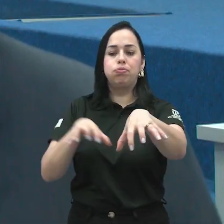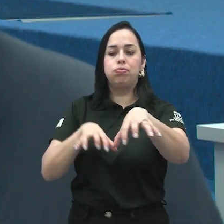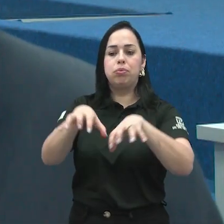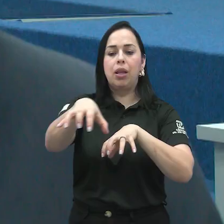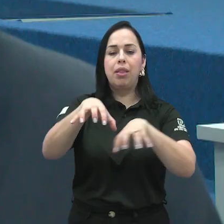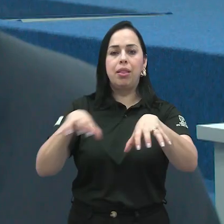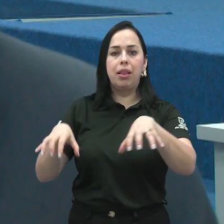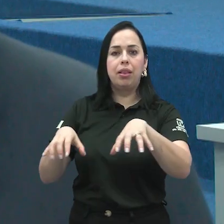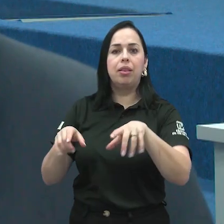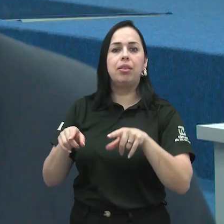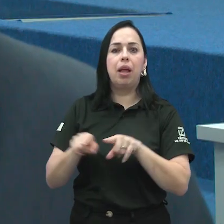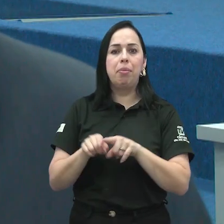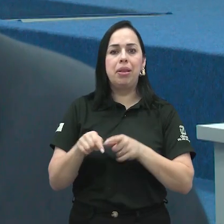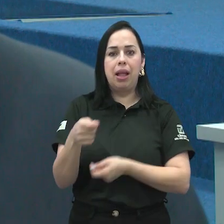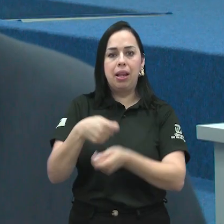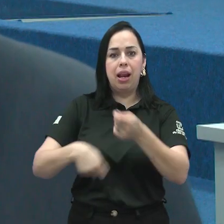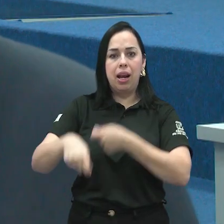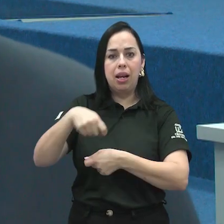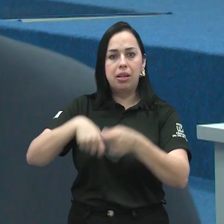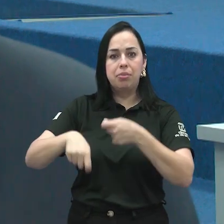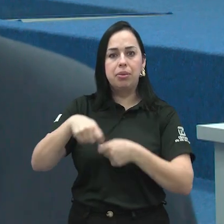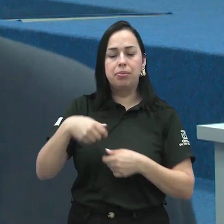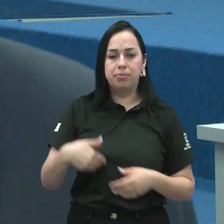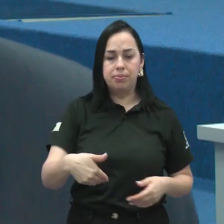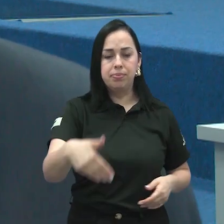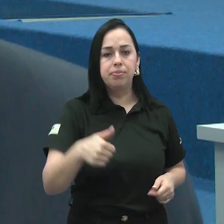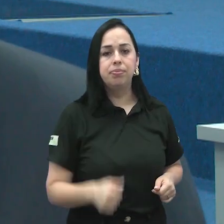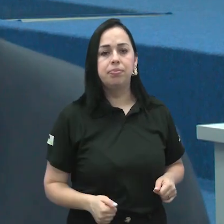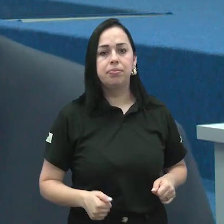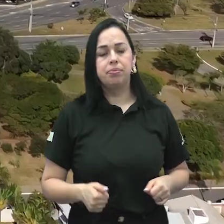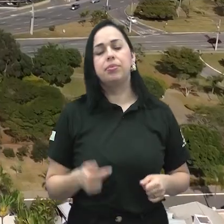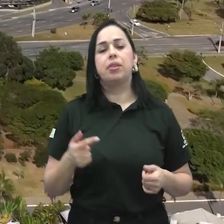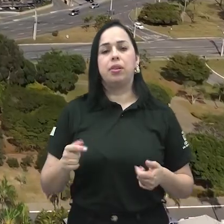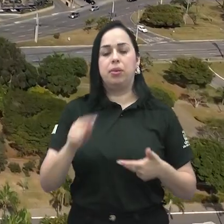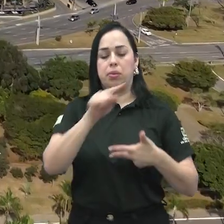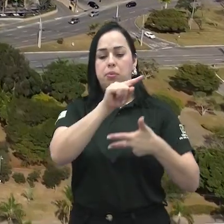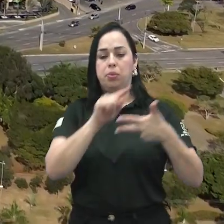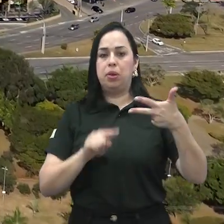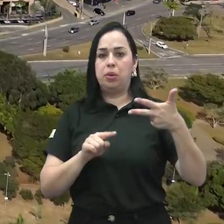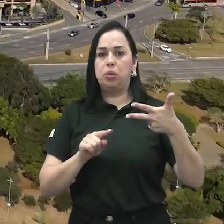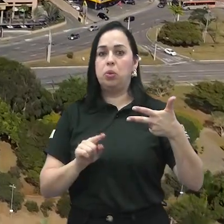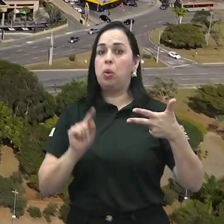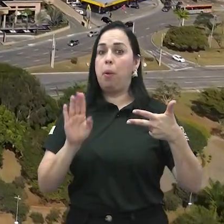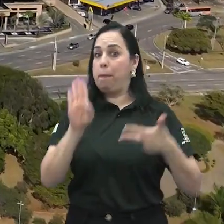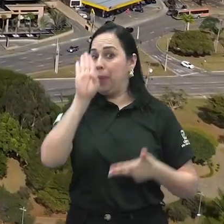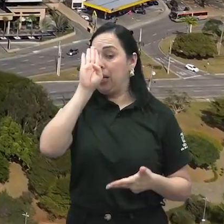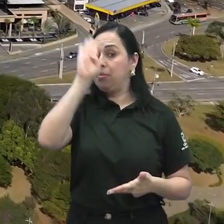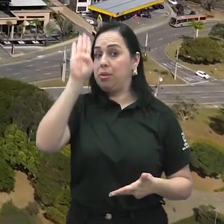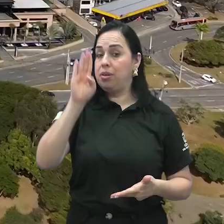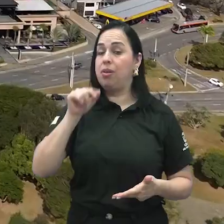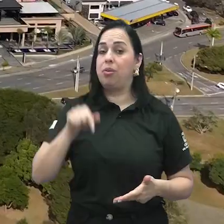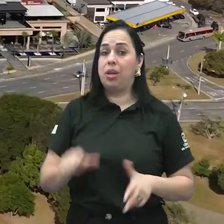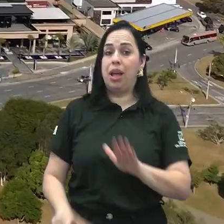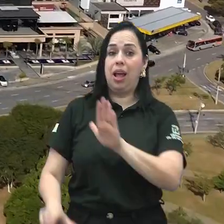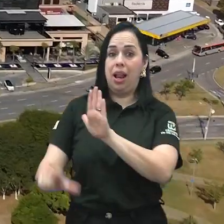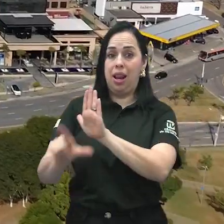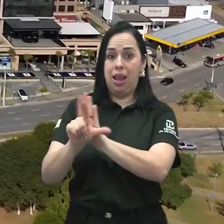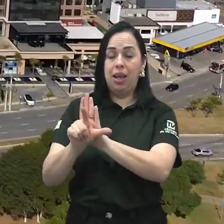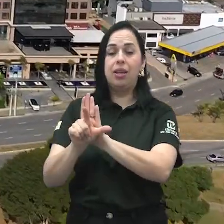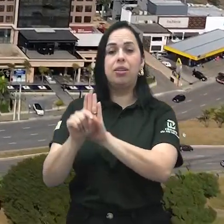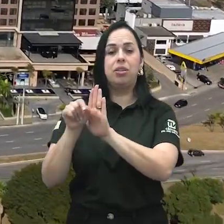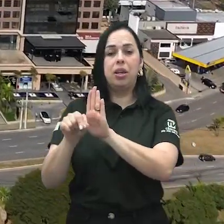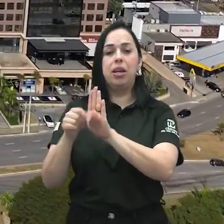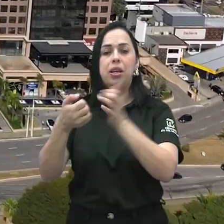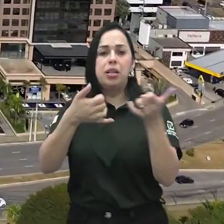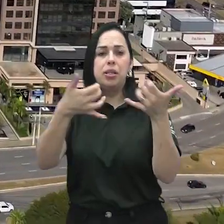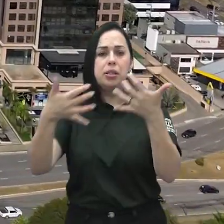diante ao cenário político e administrativo que nós temos pela frente. Um dos pontos centrais é a outorga